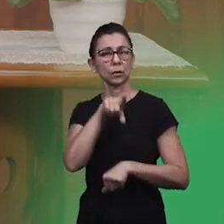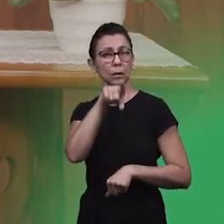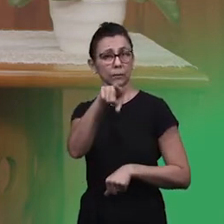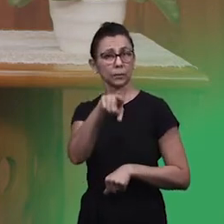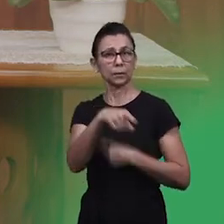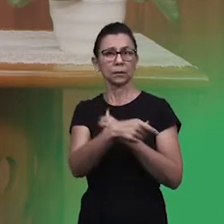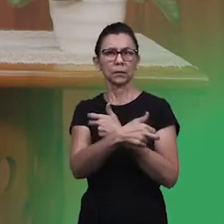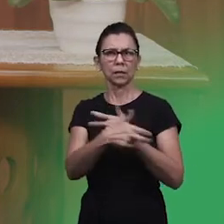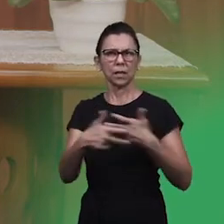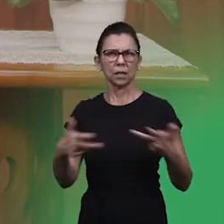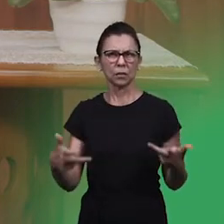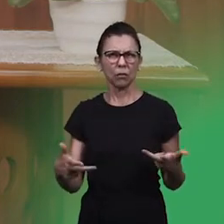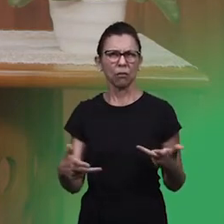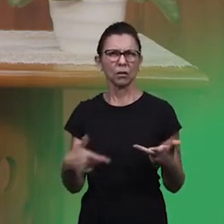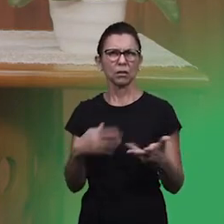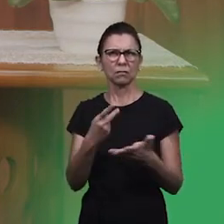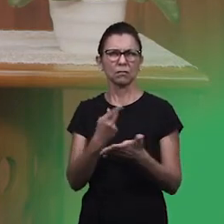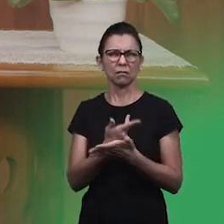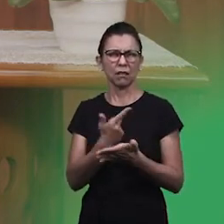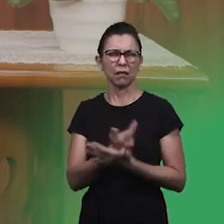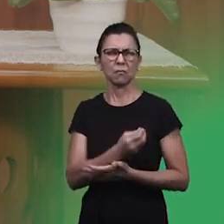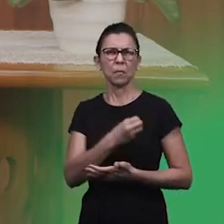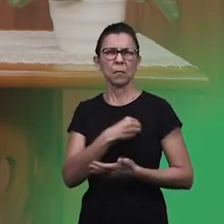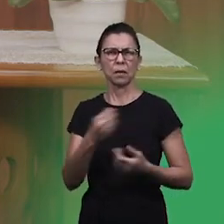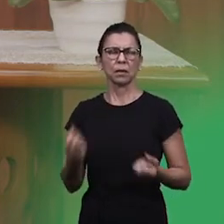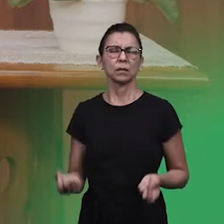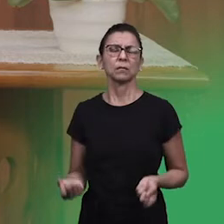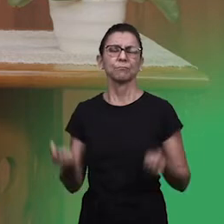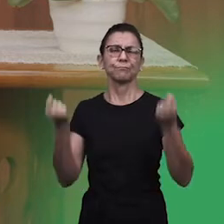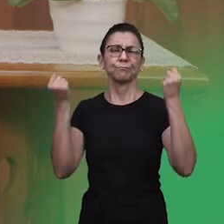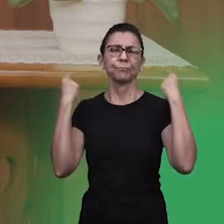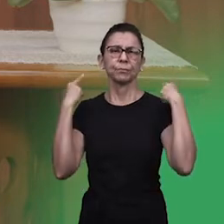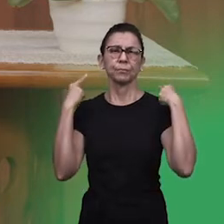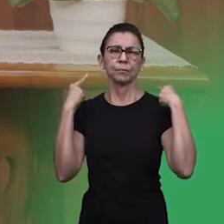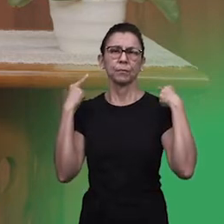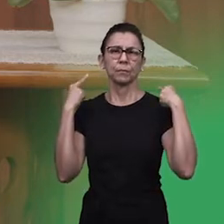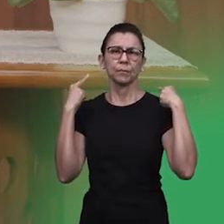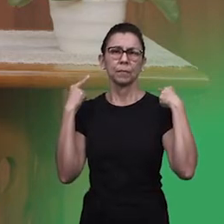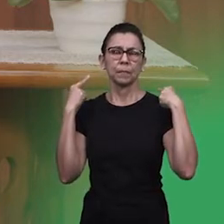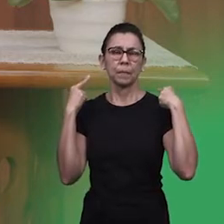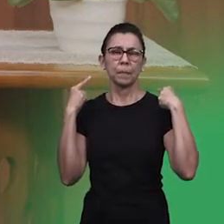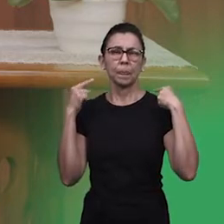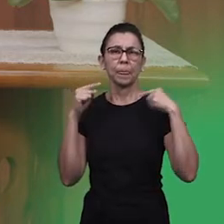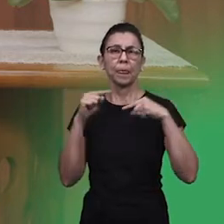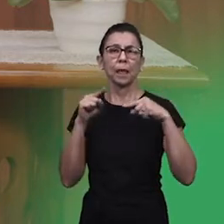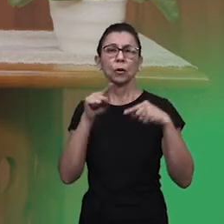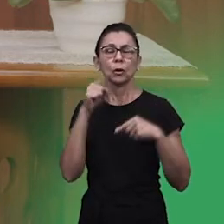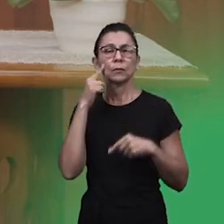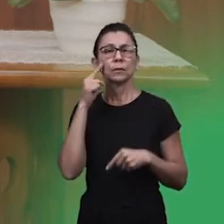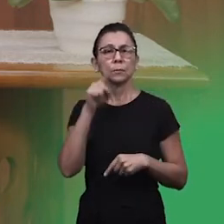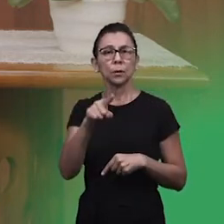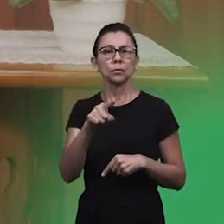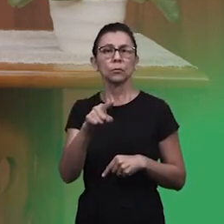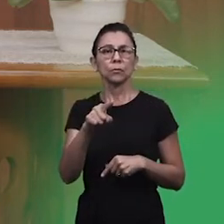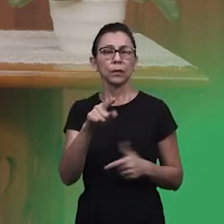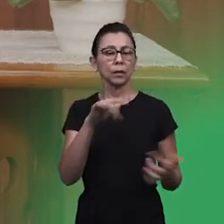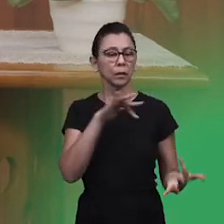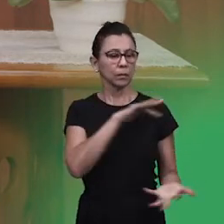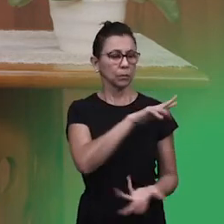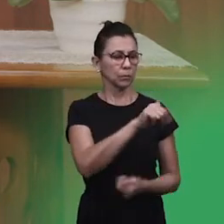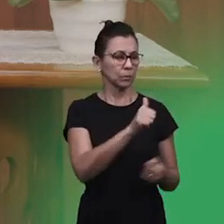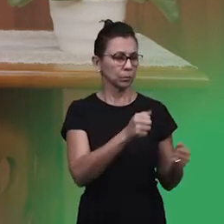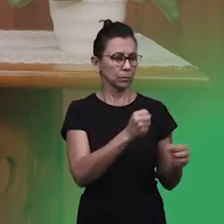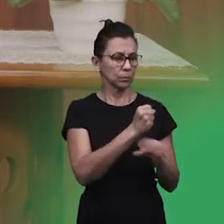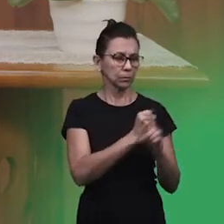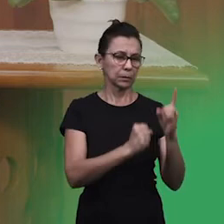coisas velhas passaram, tudo se fez novo. Você pode olhar para o mundo que está à volta e pode